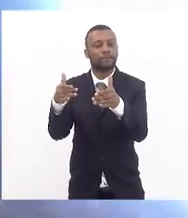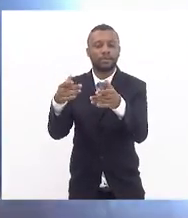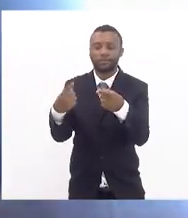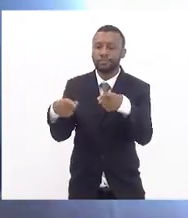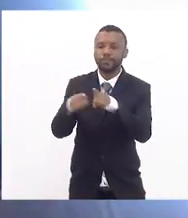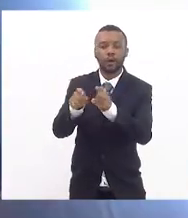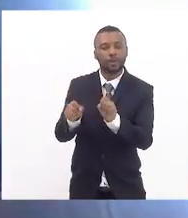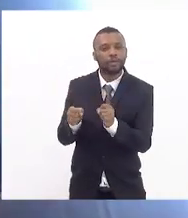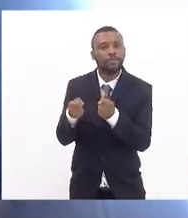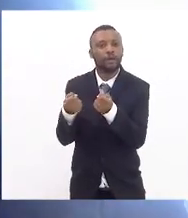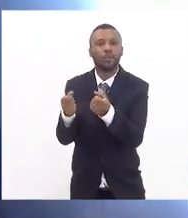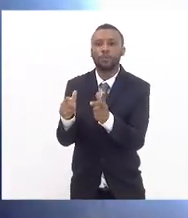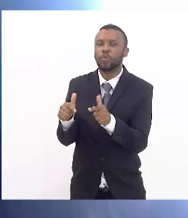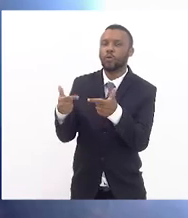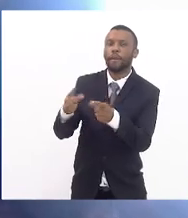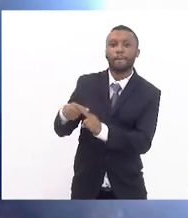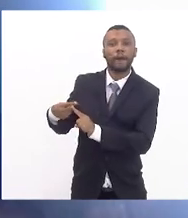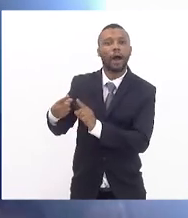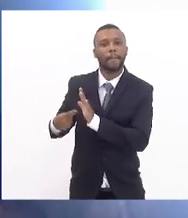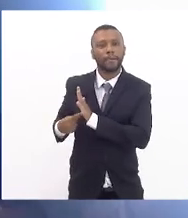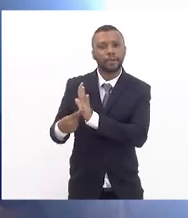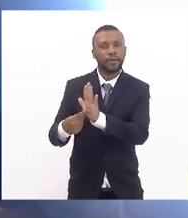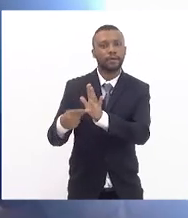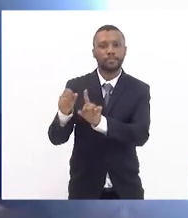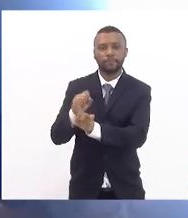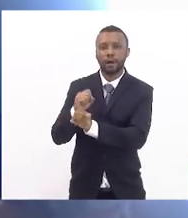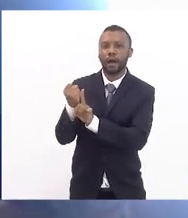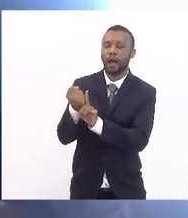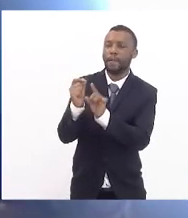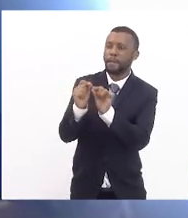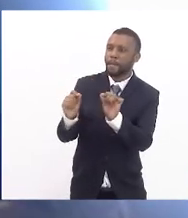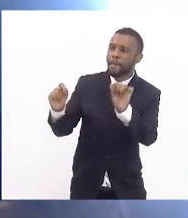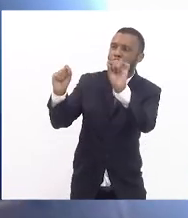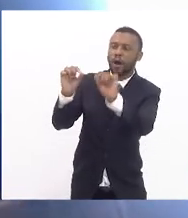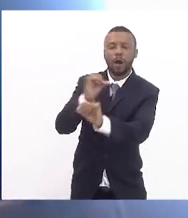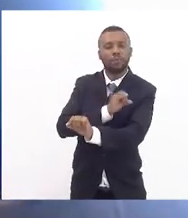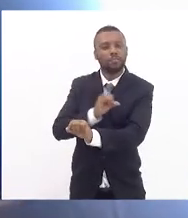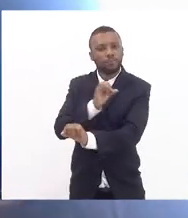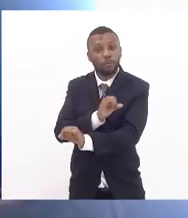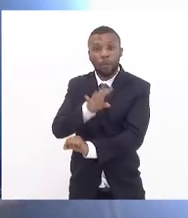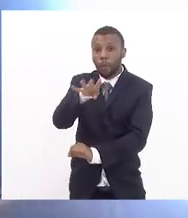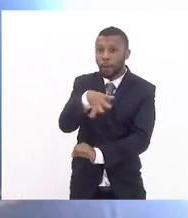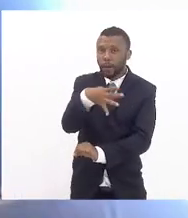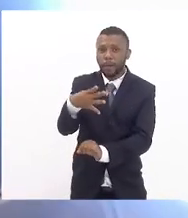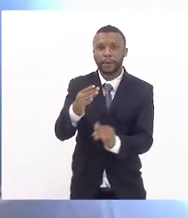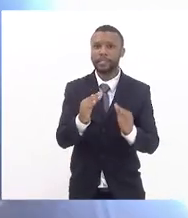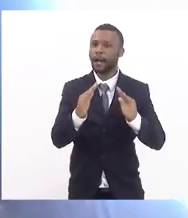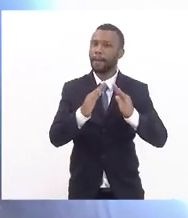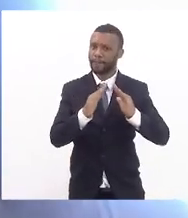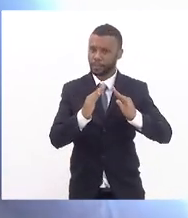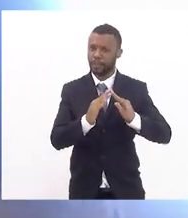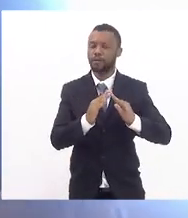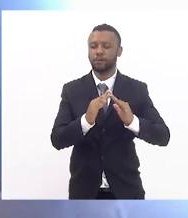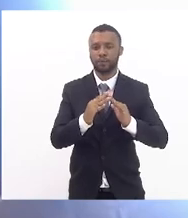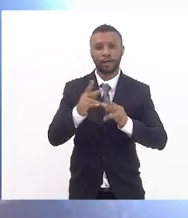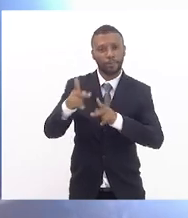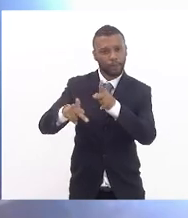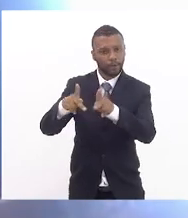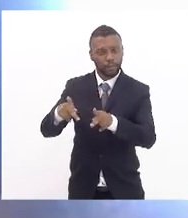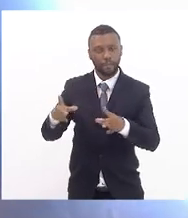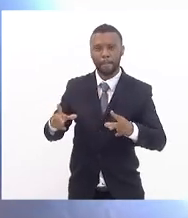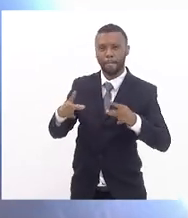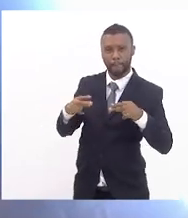esforços e apresente para a sociedade fluminense o devido programa de habitação que a população merece e necessita.